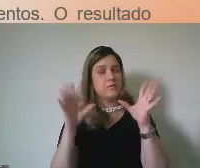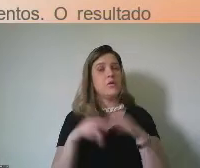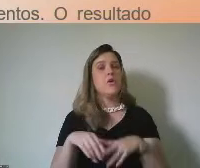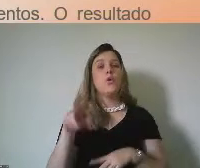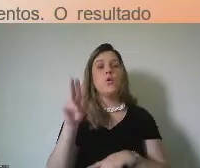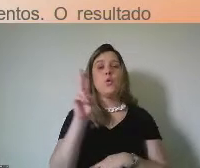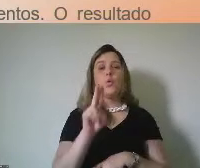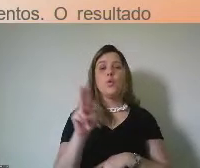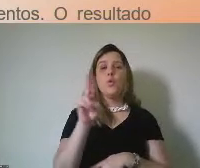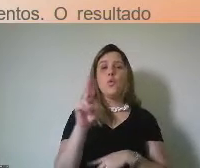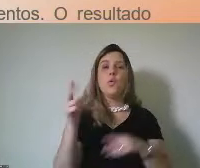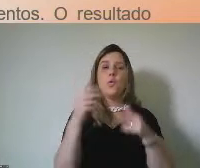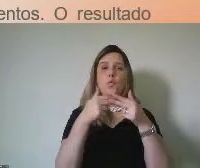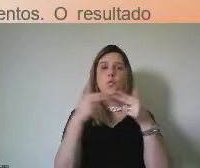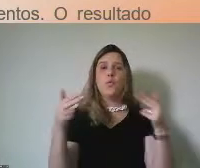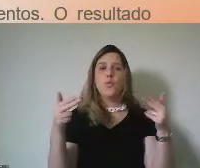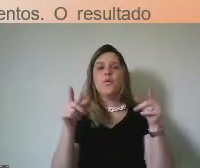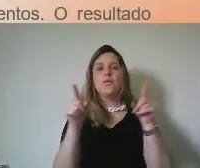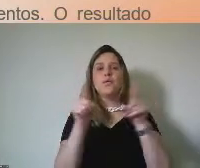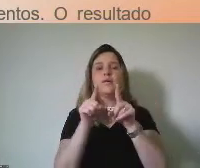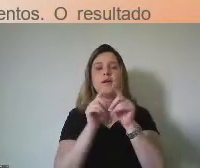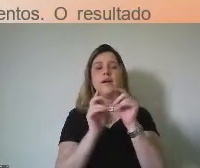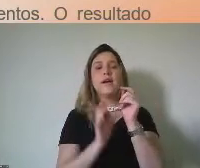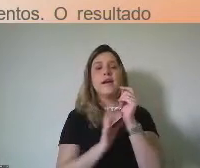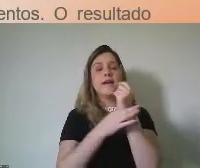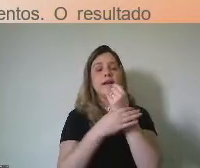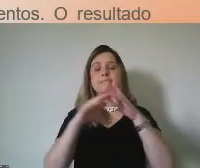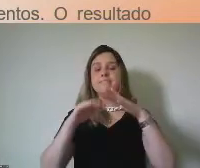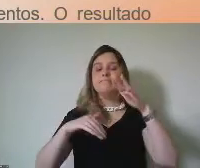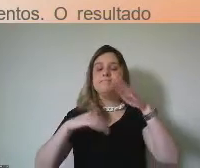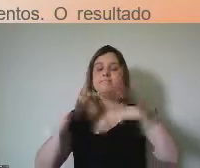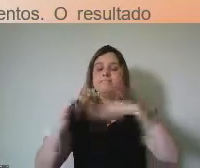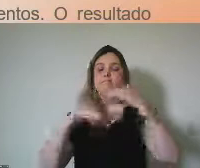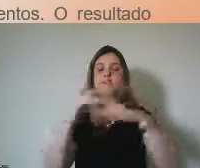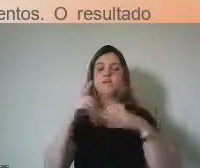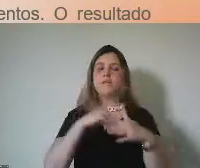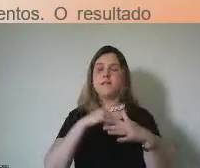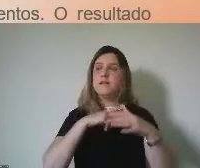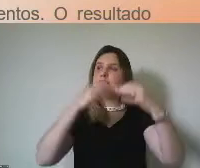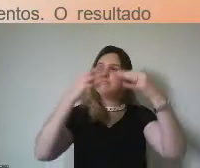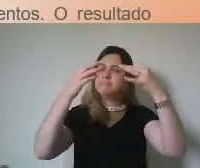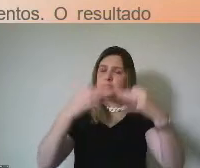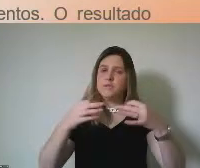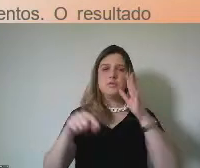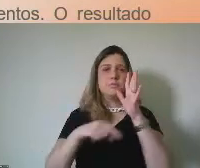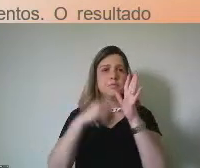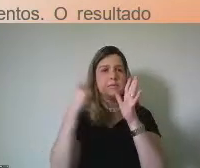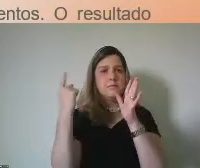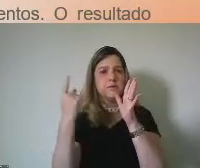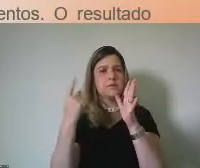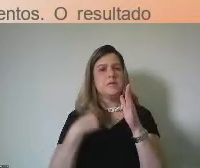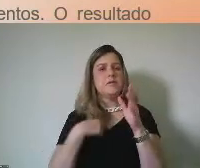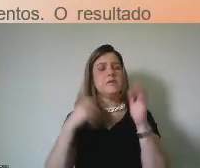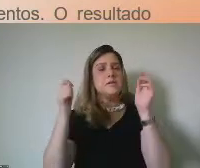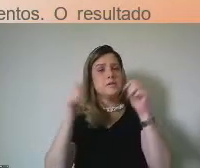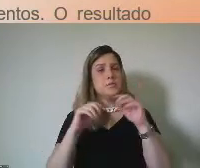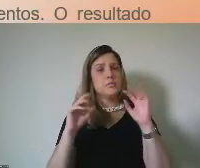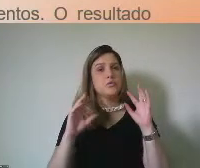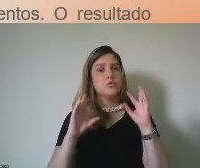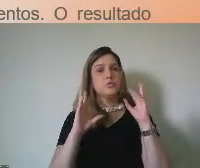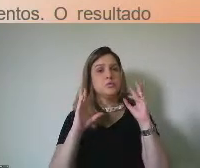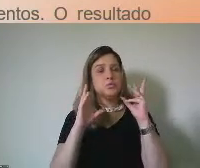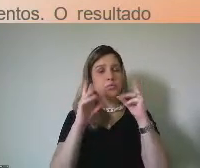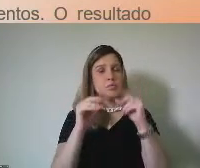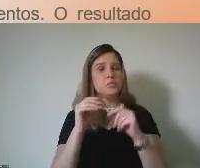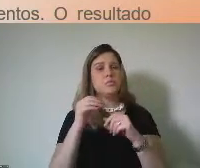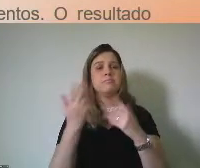futuras não são garantias de desempenho elas envolvem riscos incertezas e premissas pois se referem eventos futuros e portanto